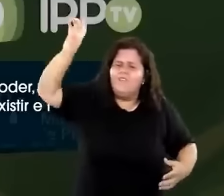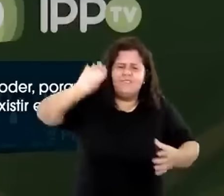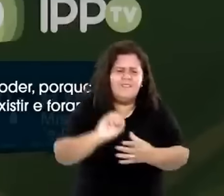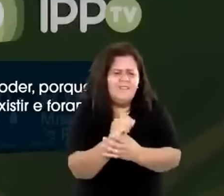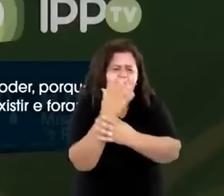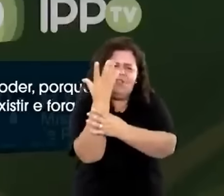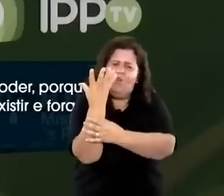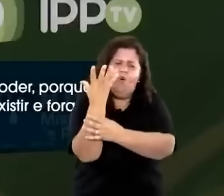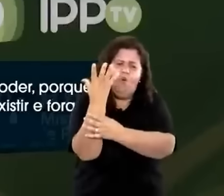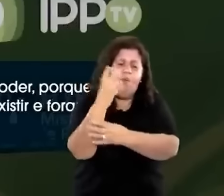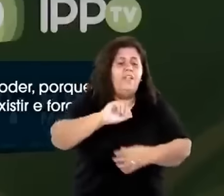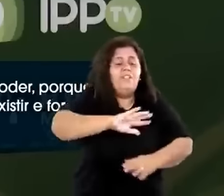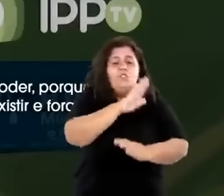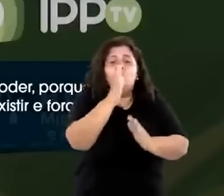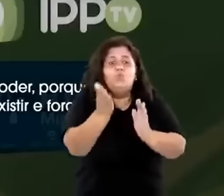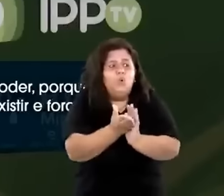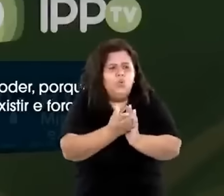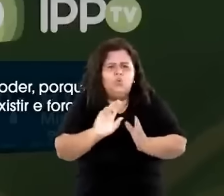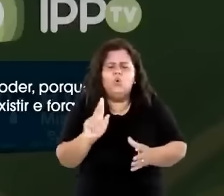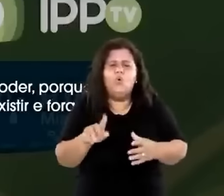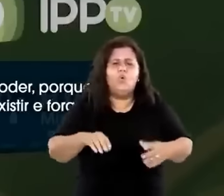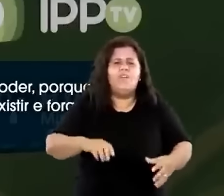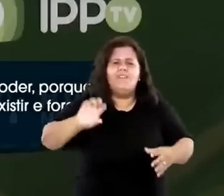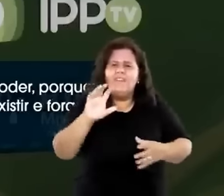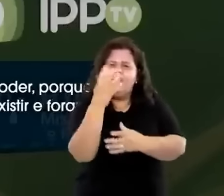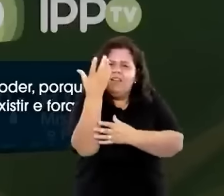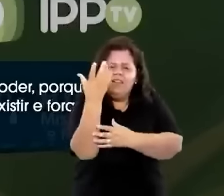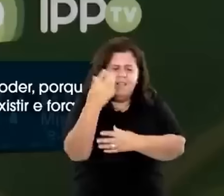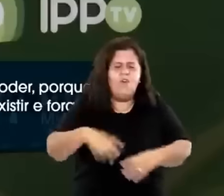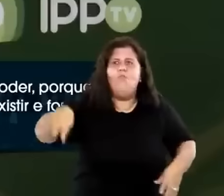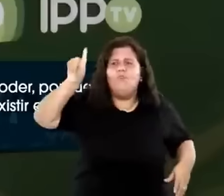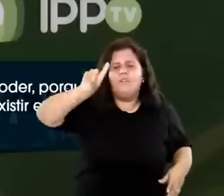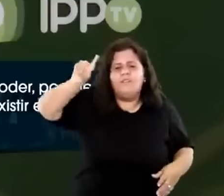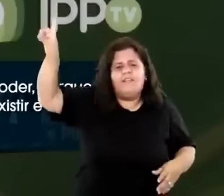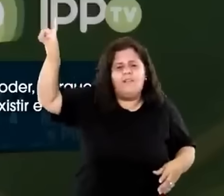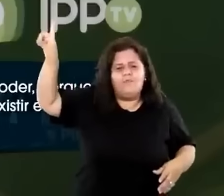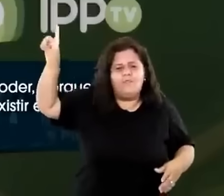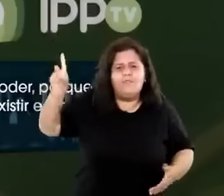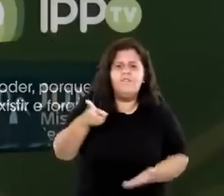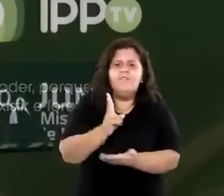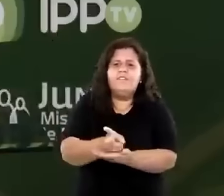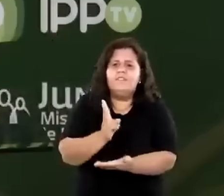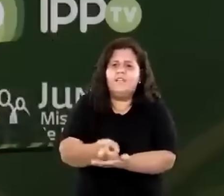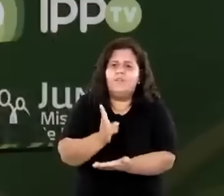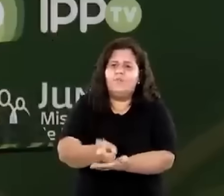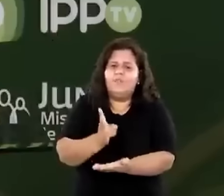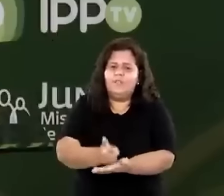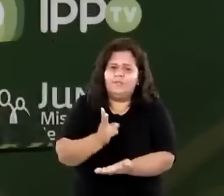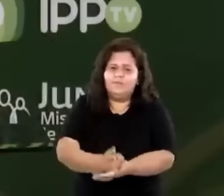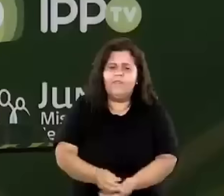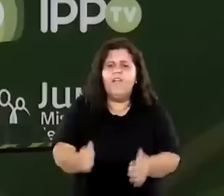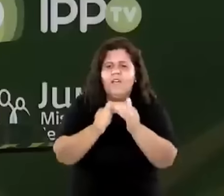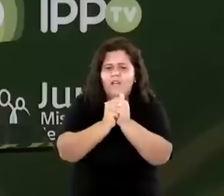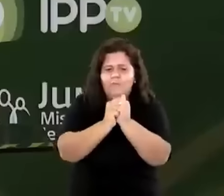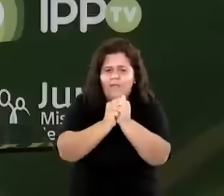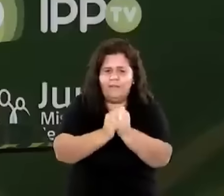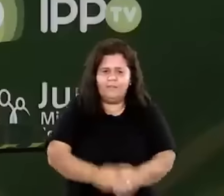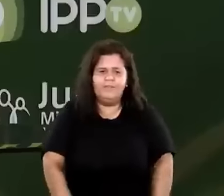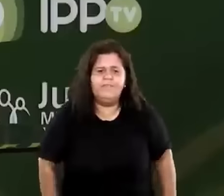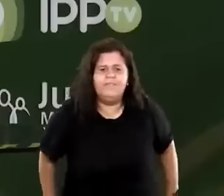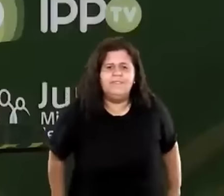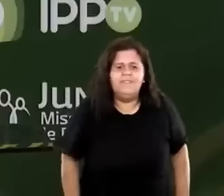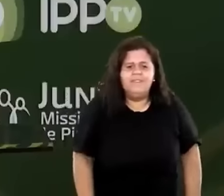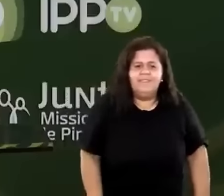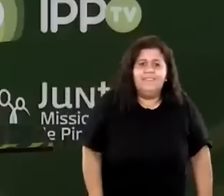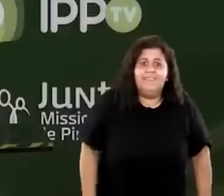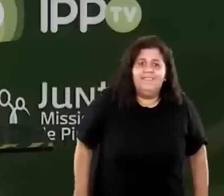vontade vieram a existir e foram criadas Amém eu gostaria de meditar com vocês hoje